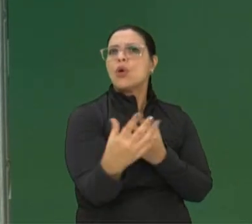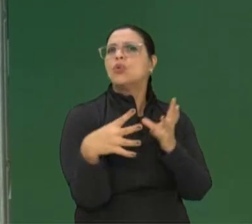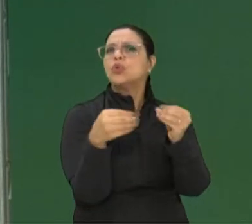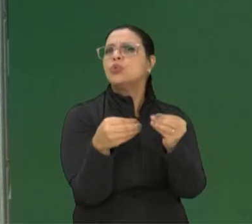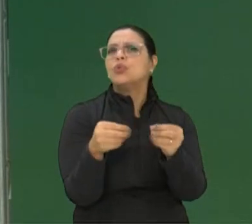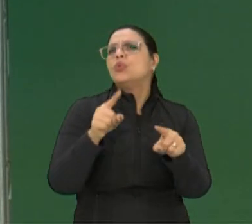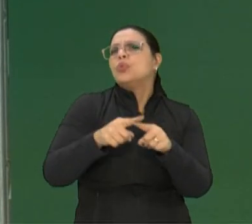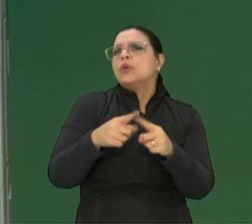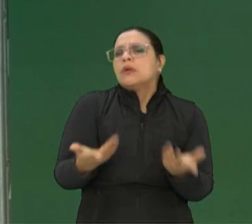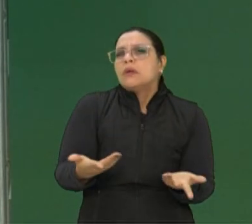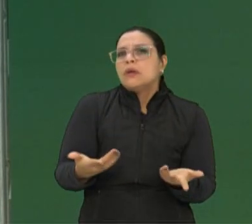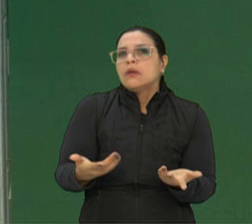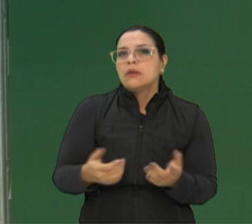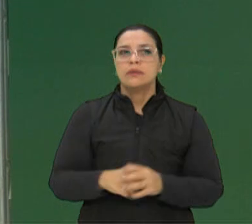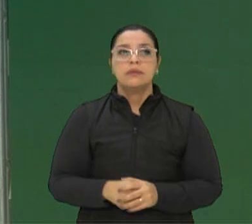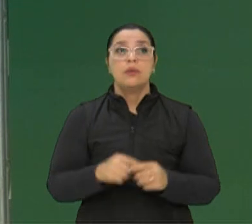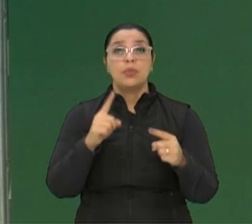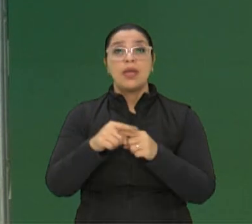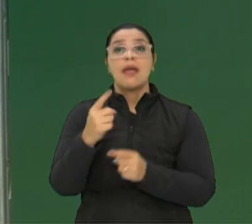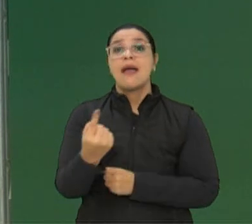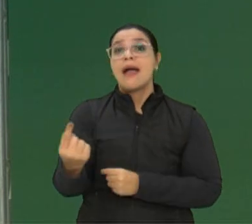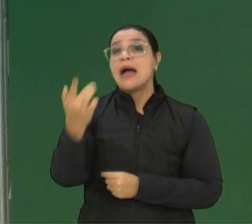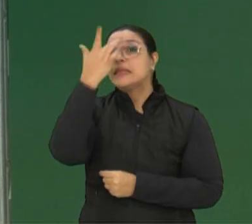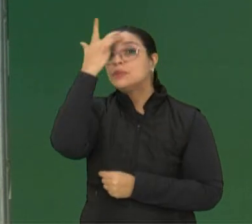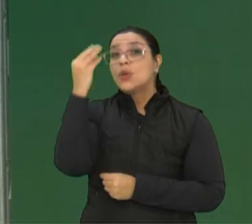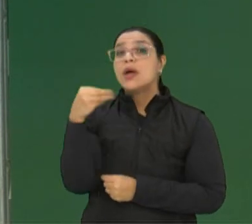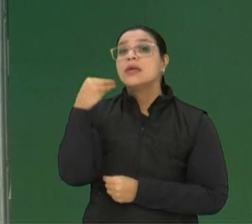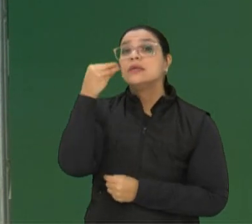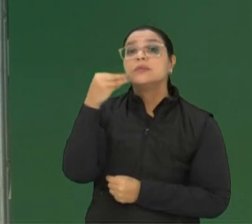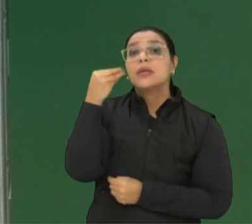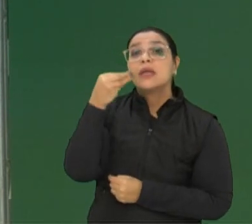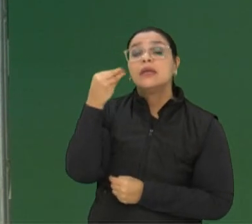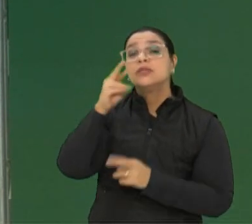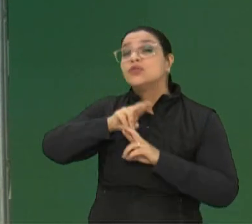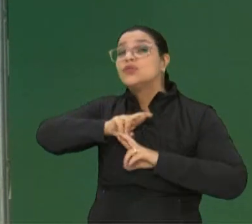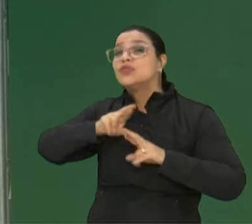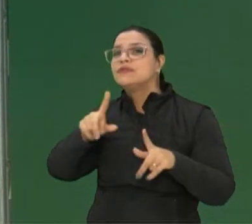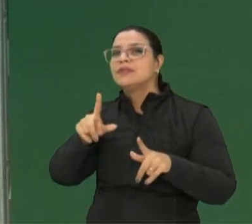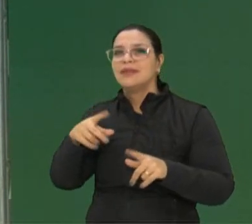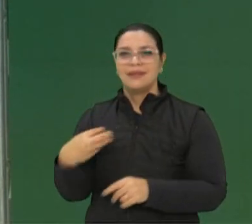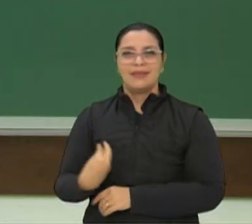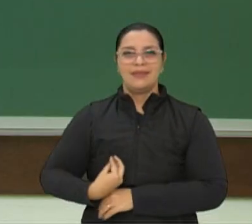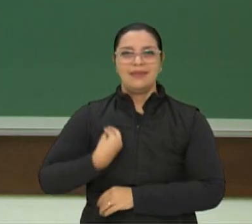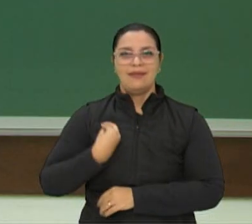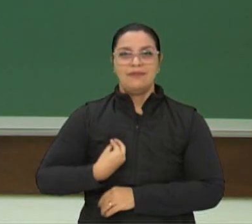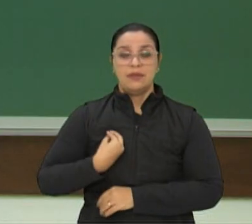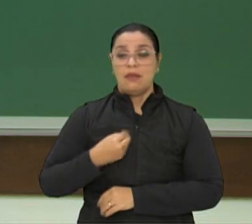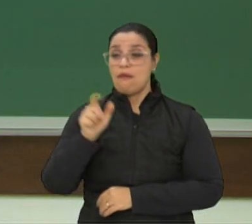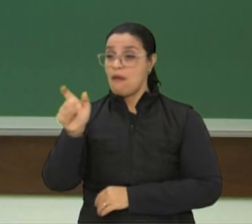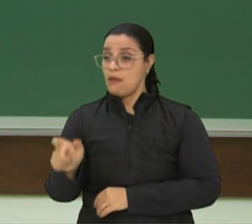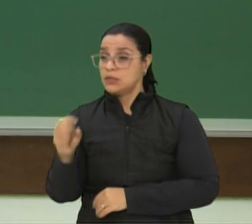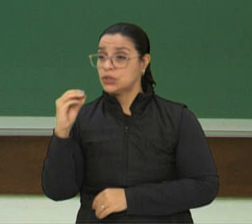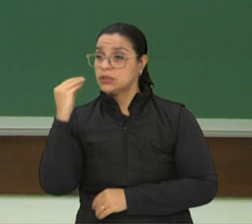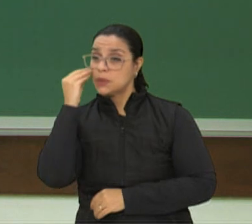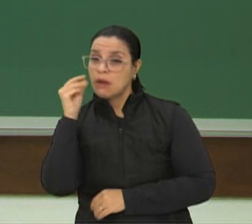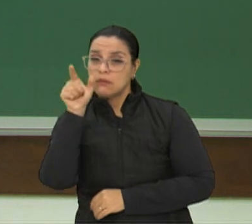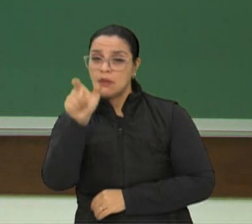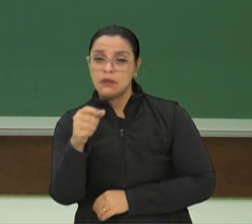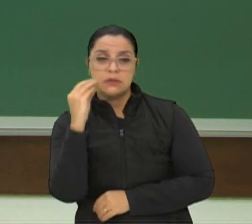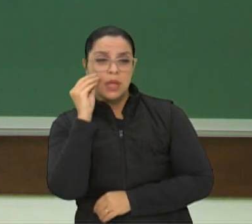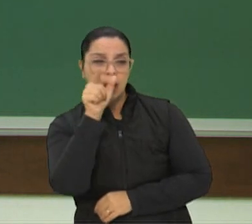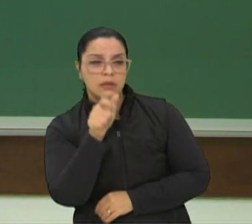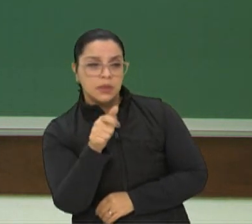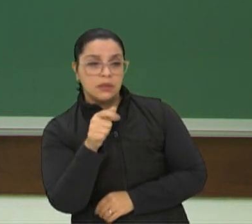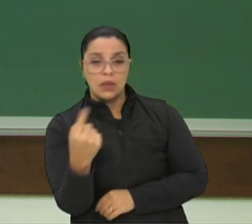todo mundo não age igual. O Hume vai dizer que cada um teve uma experiência diferente ao longo de sua vida. Por ter uma experiência diferente ao longo da sua